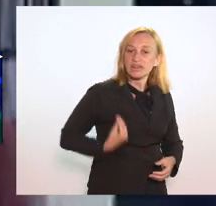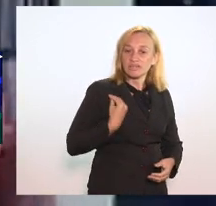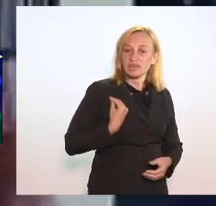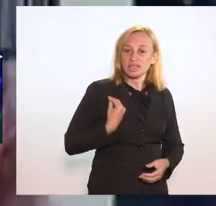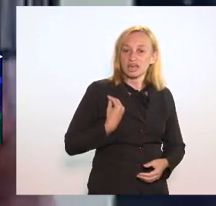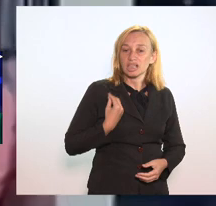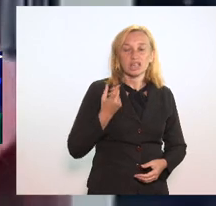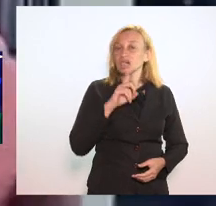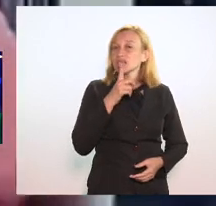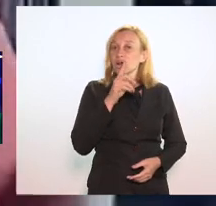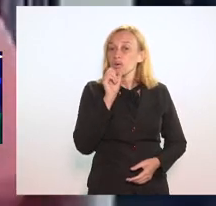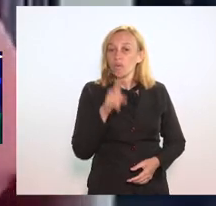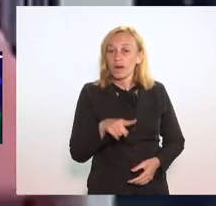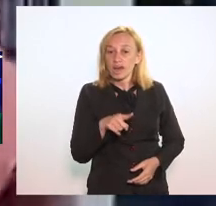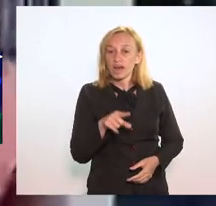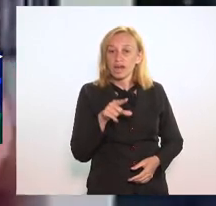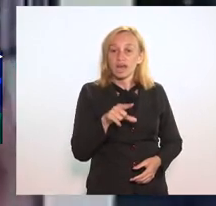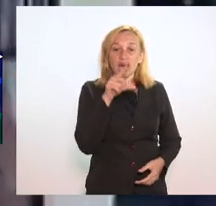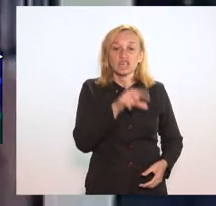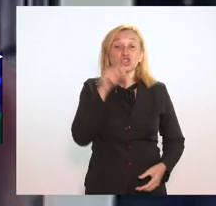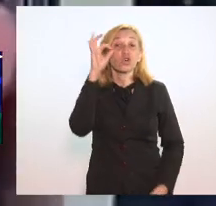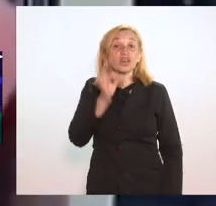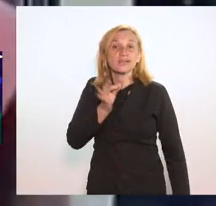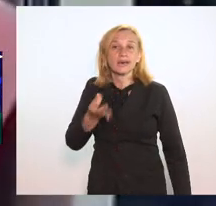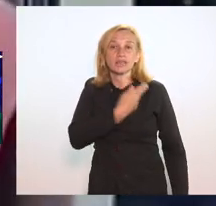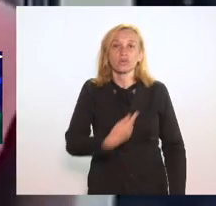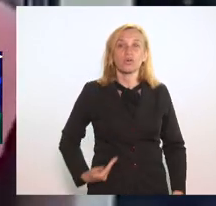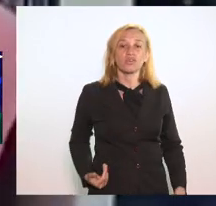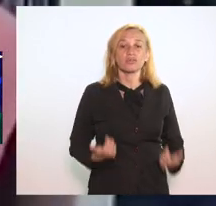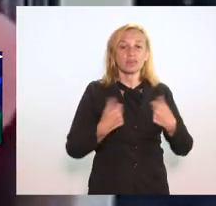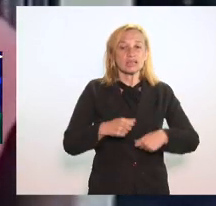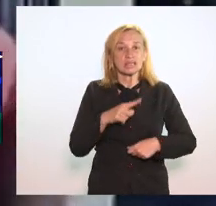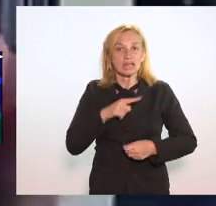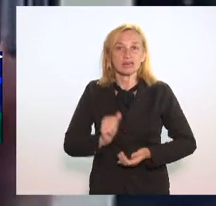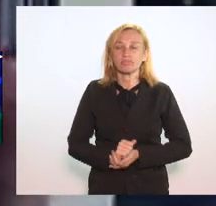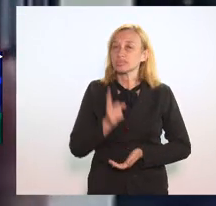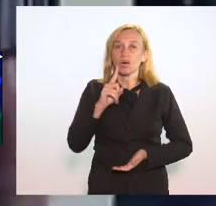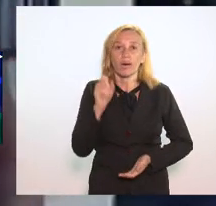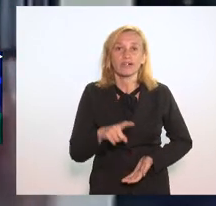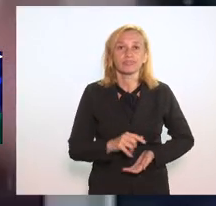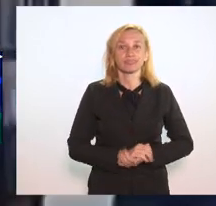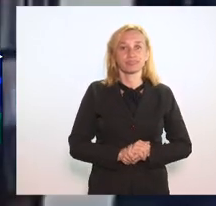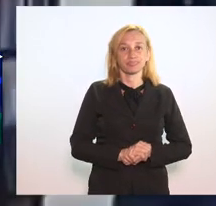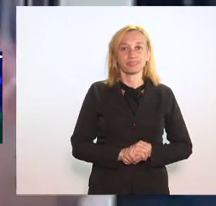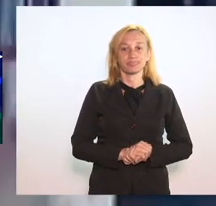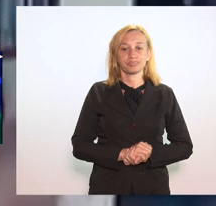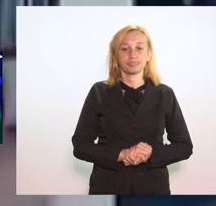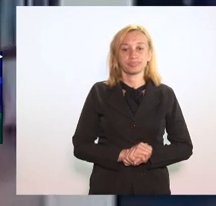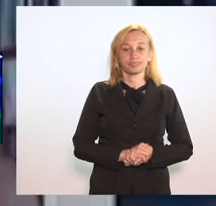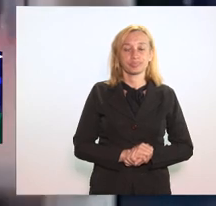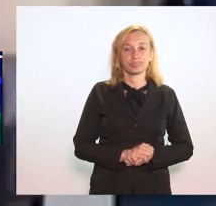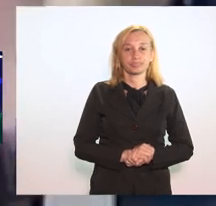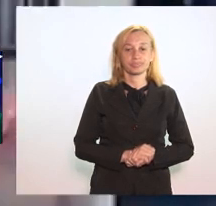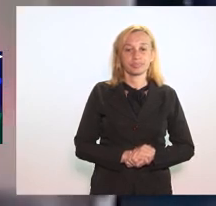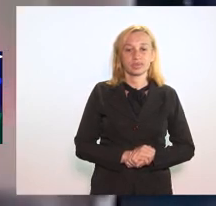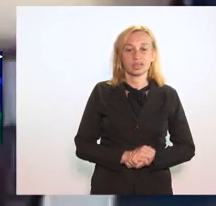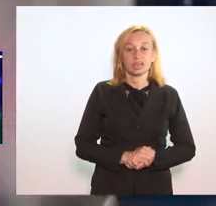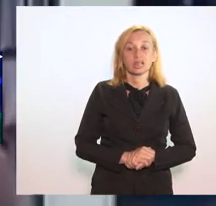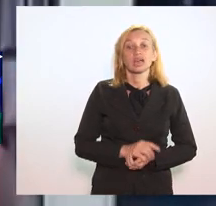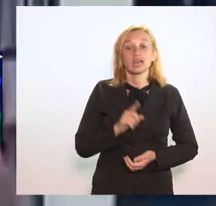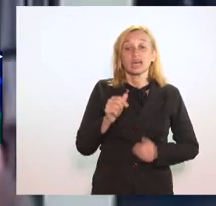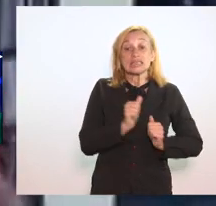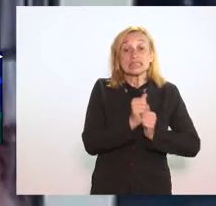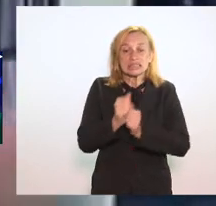essa que dá para ver que atitude do governo do governo de bater não é essa Kelly que